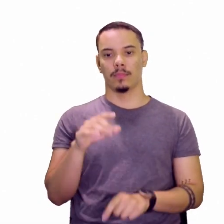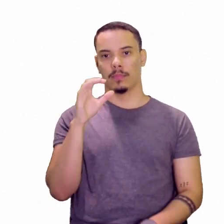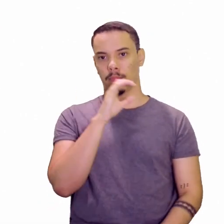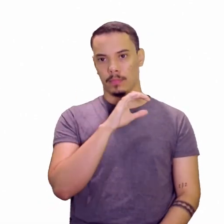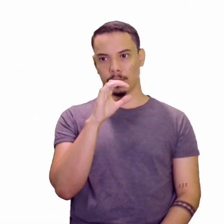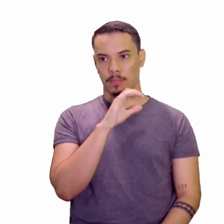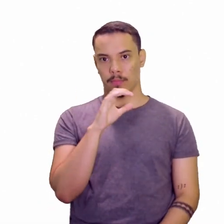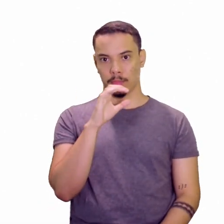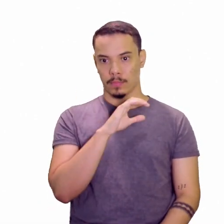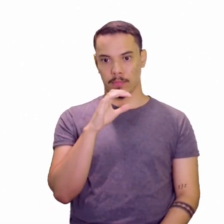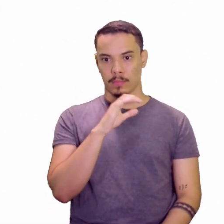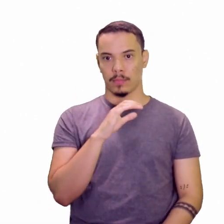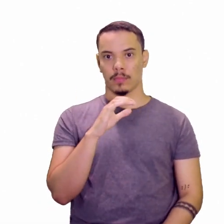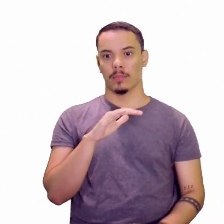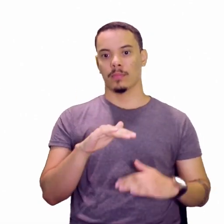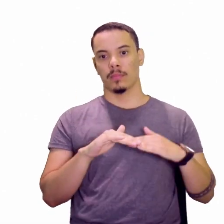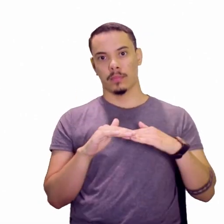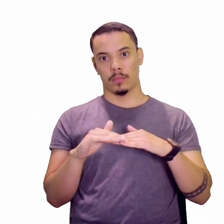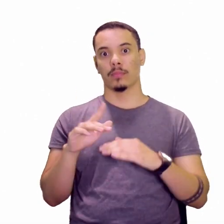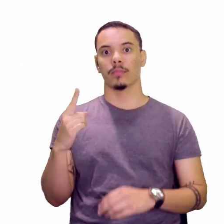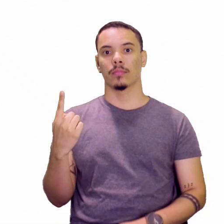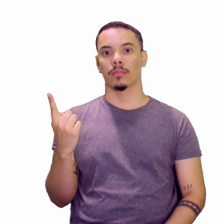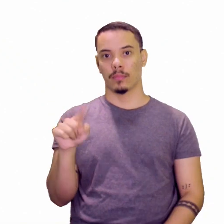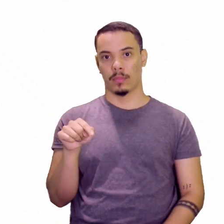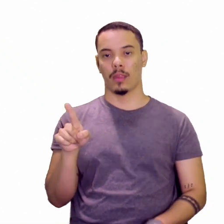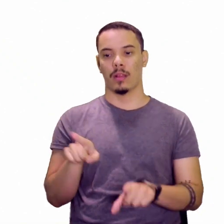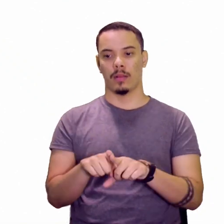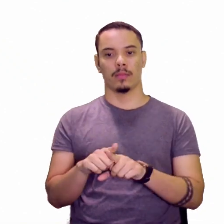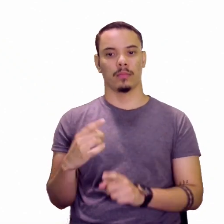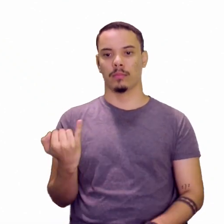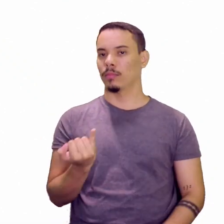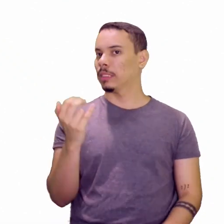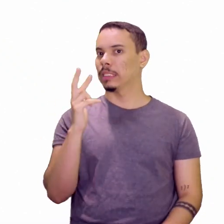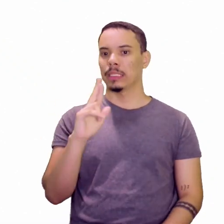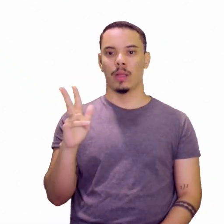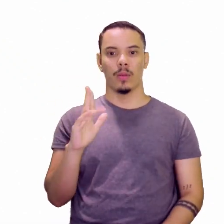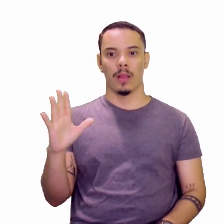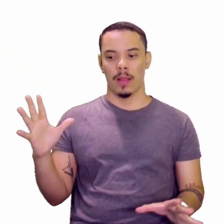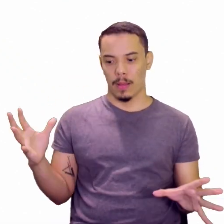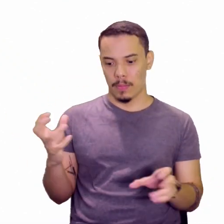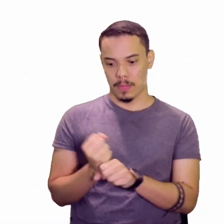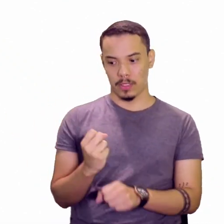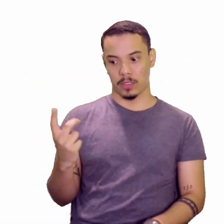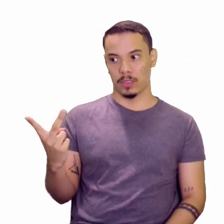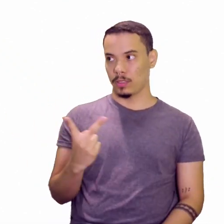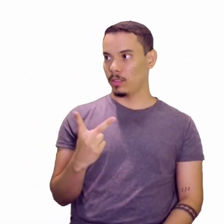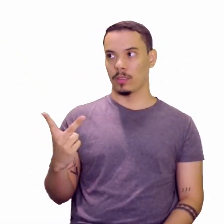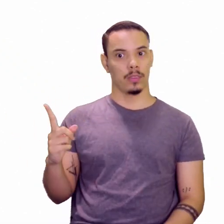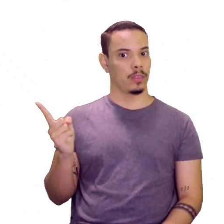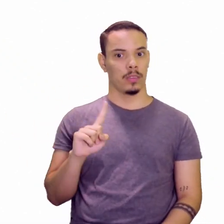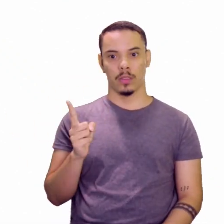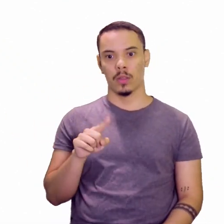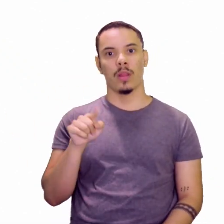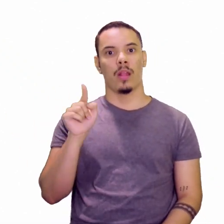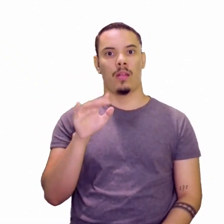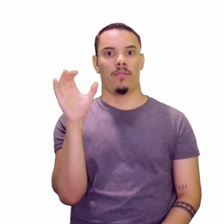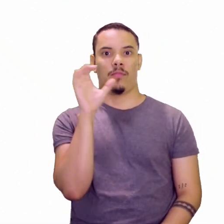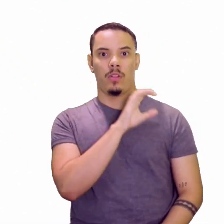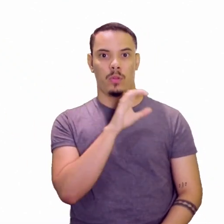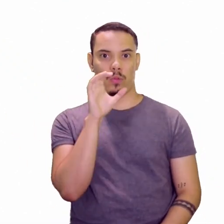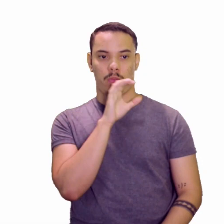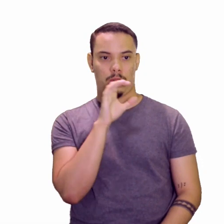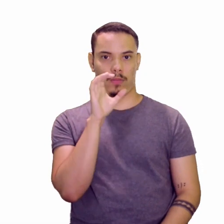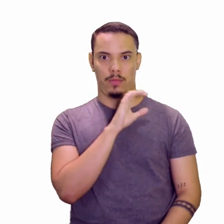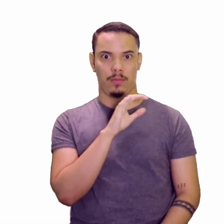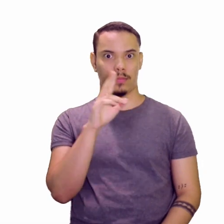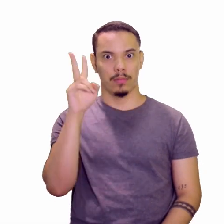velocidade média, certo? Então, da mesma forma que... a velocidade média não é a média das velocidades, né? Não é média aritmética, né? Isso. Lembrando